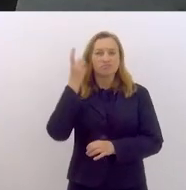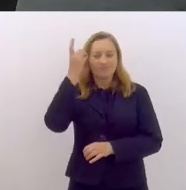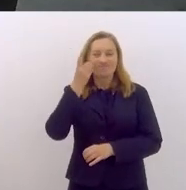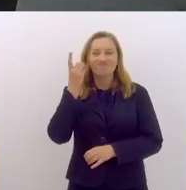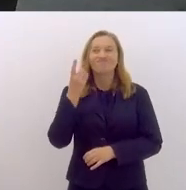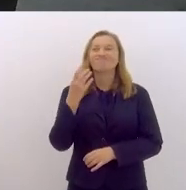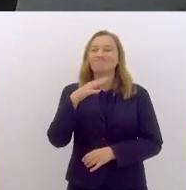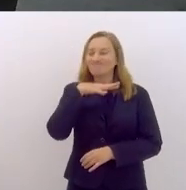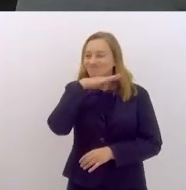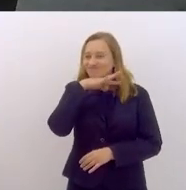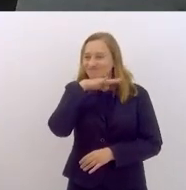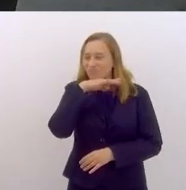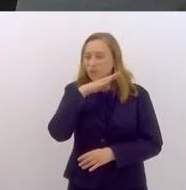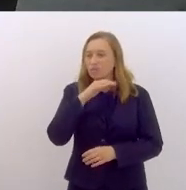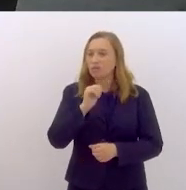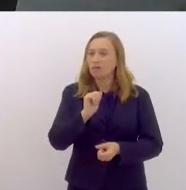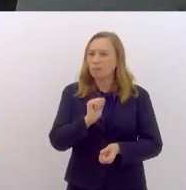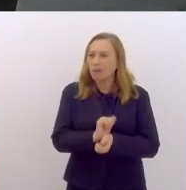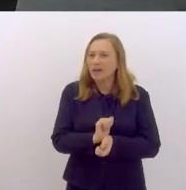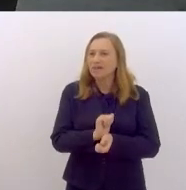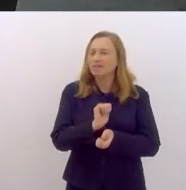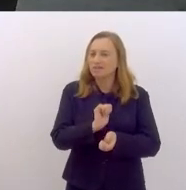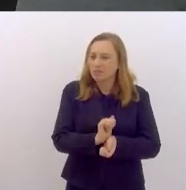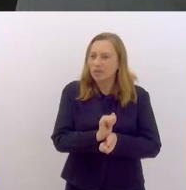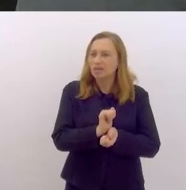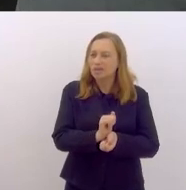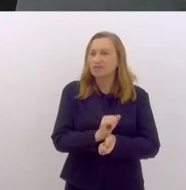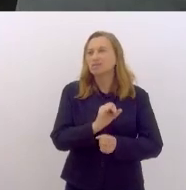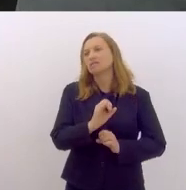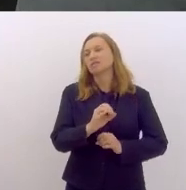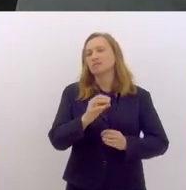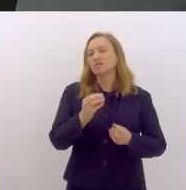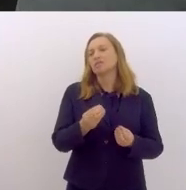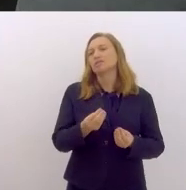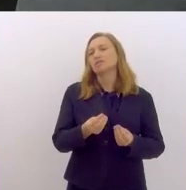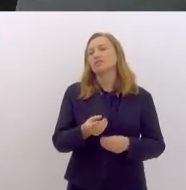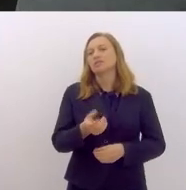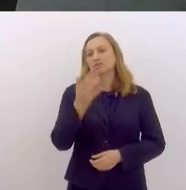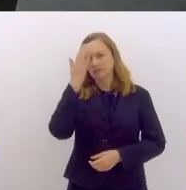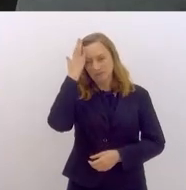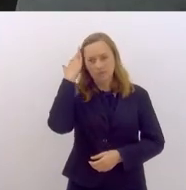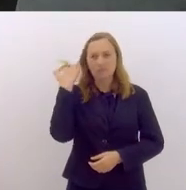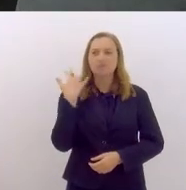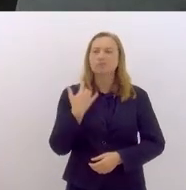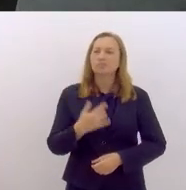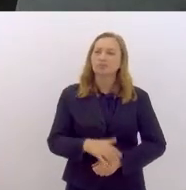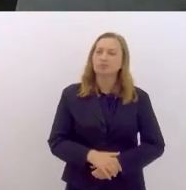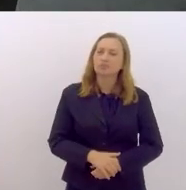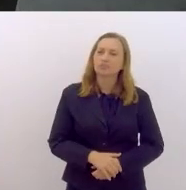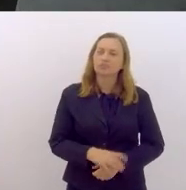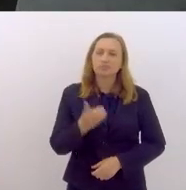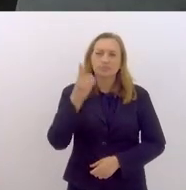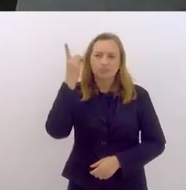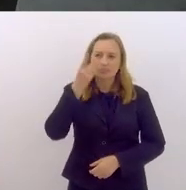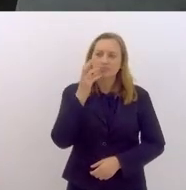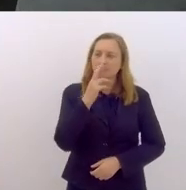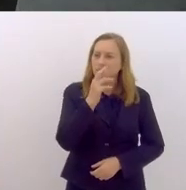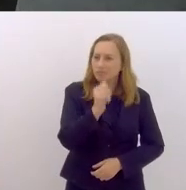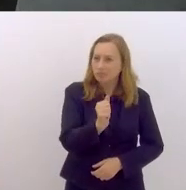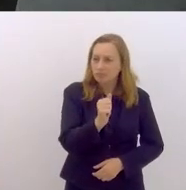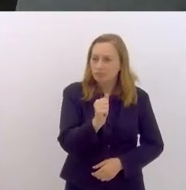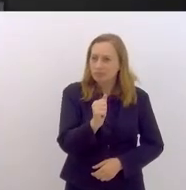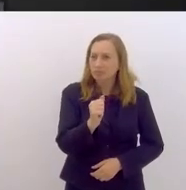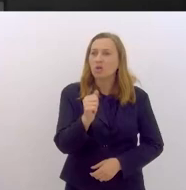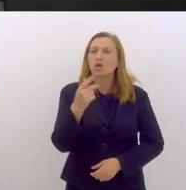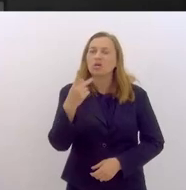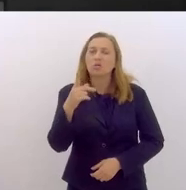demos. Deixa o deputado Rodrigo. A supressão por completo. Deputado Rodrigo. É